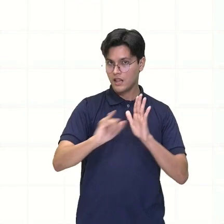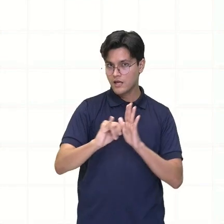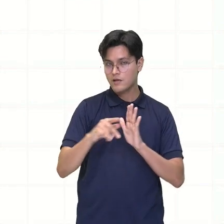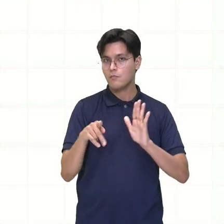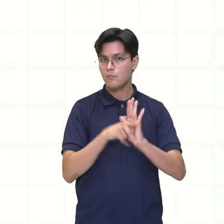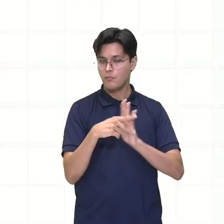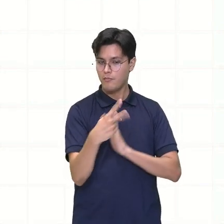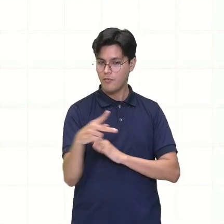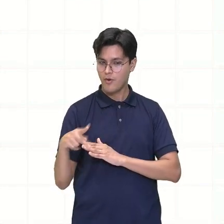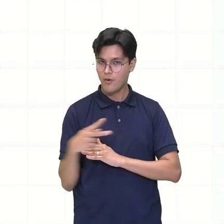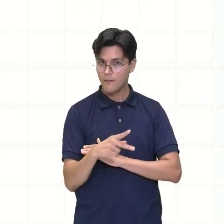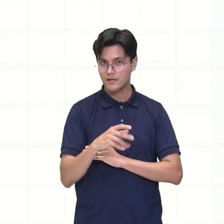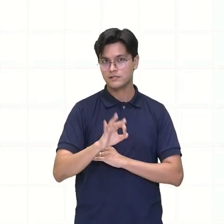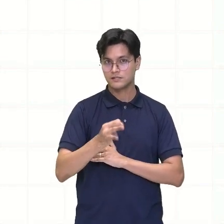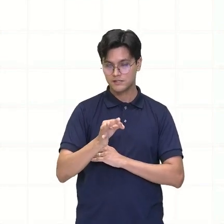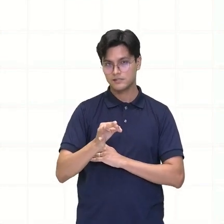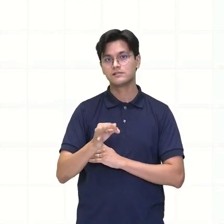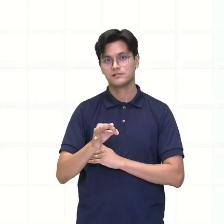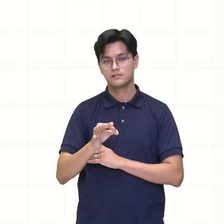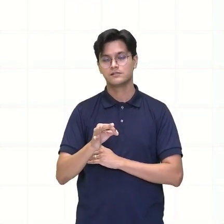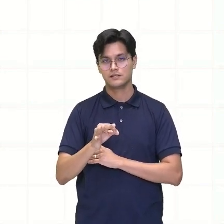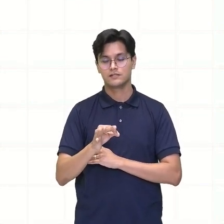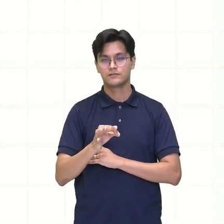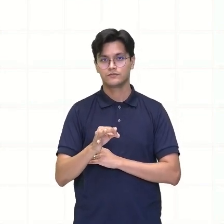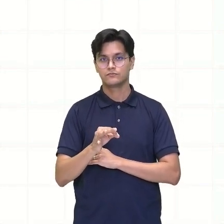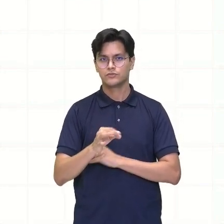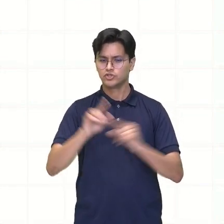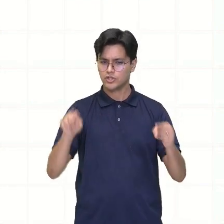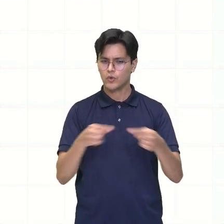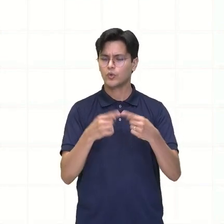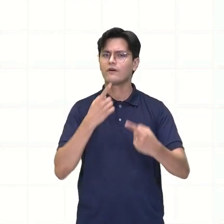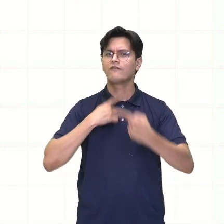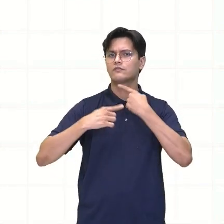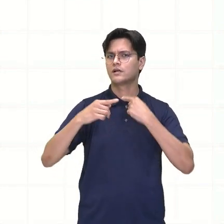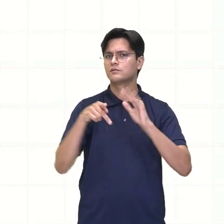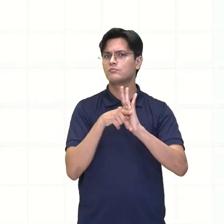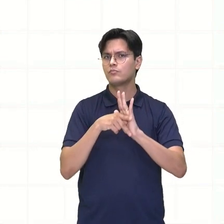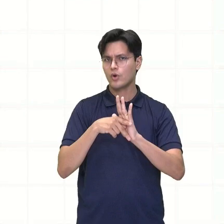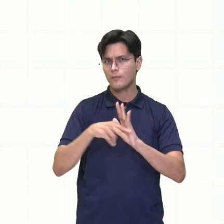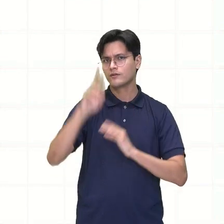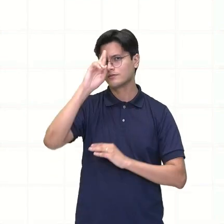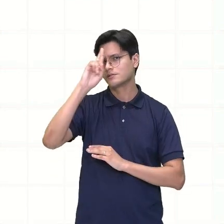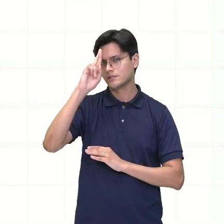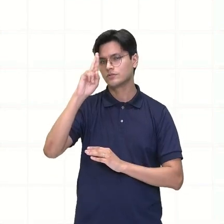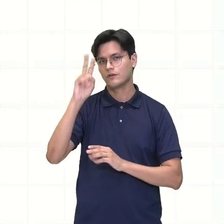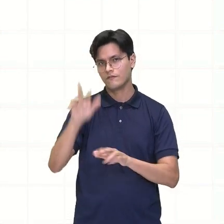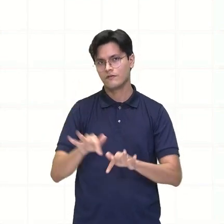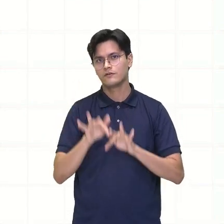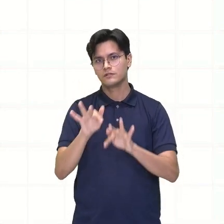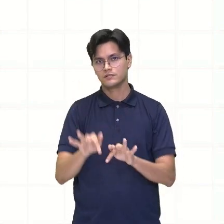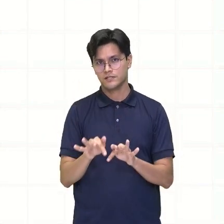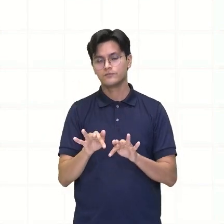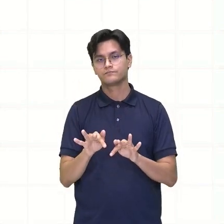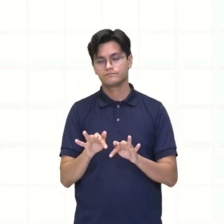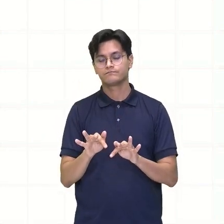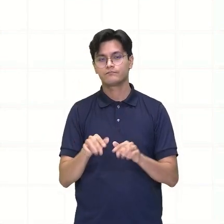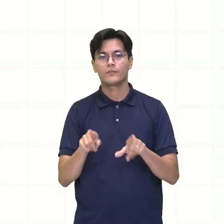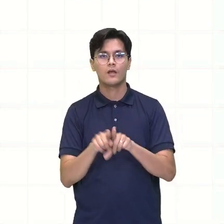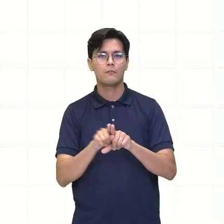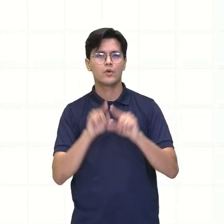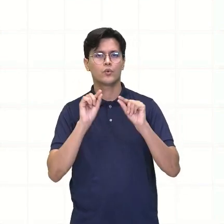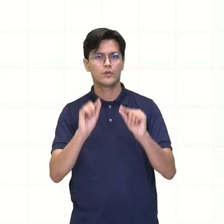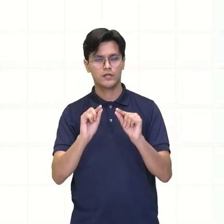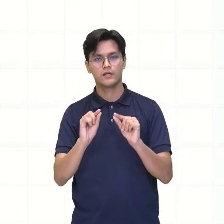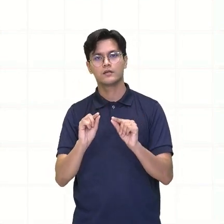melhor fosse favorável a ele. Vamos verificar também que os nobres vão preservar privilégios.